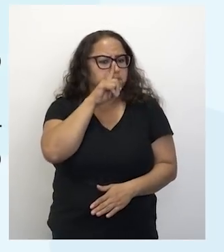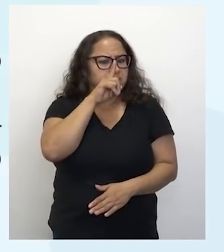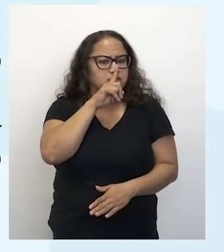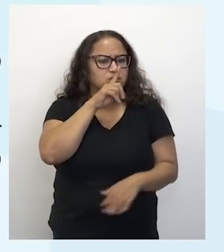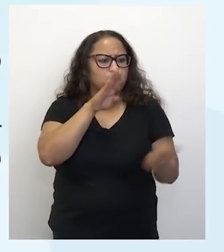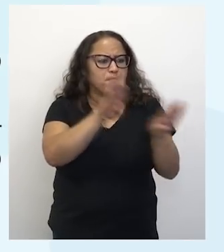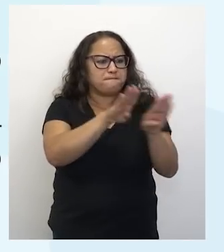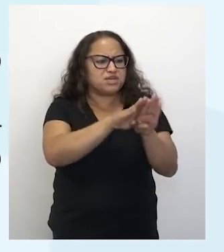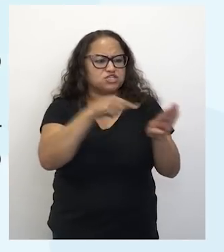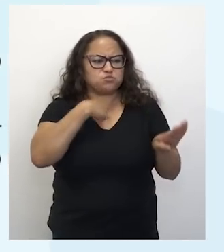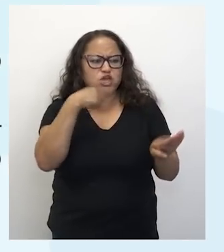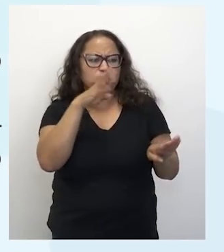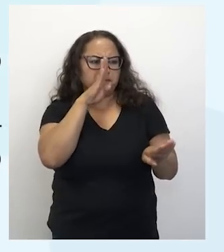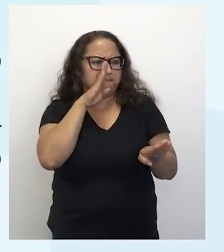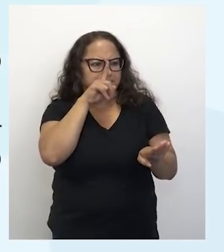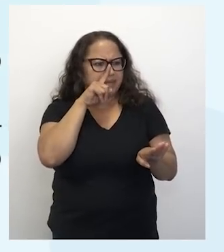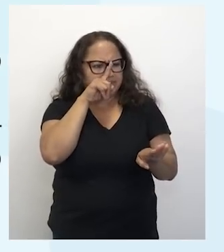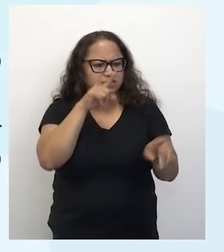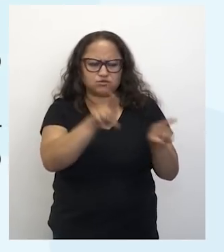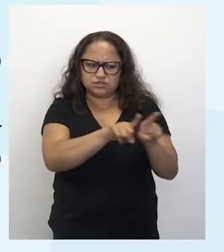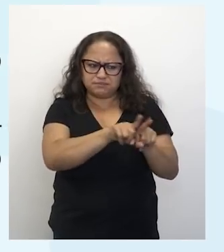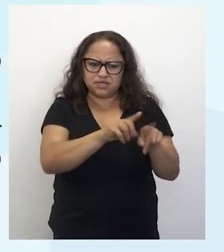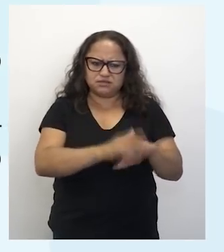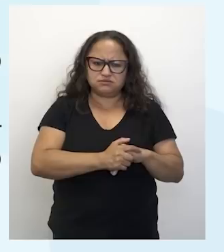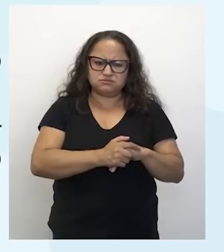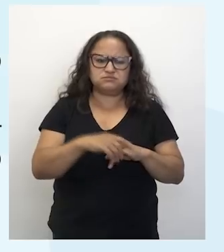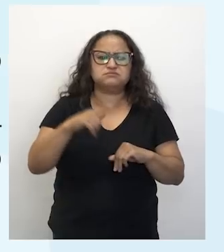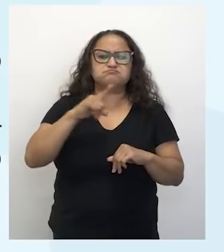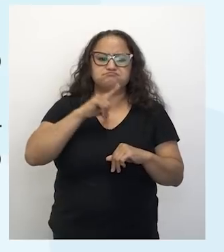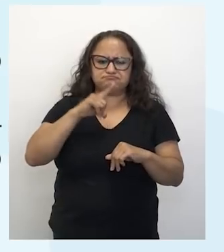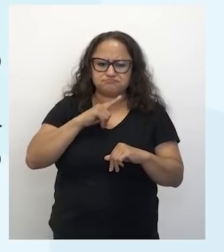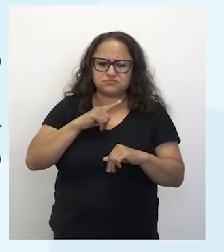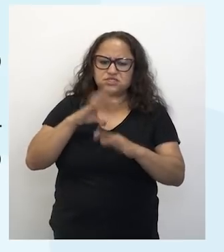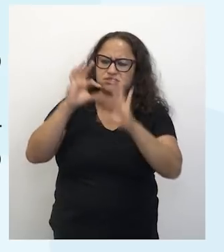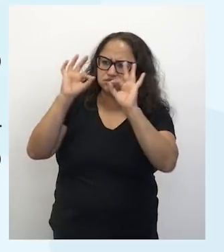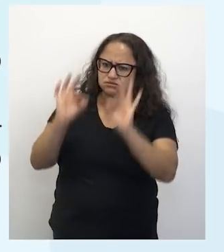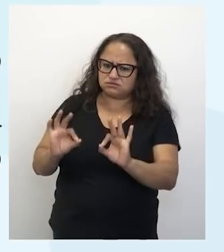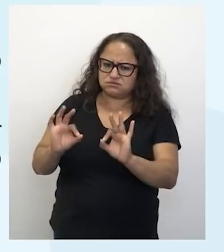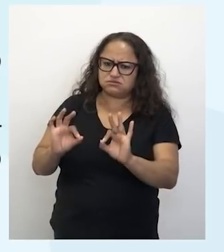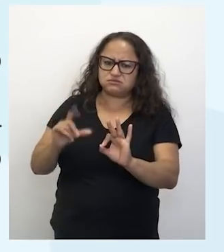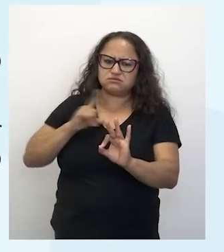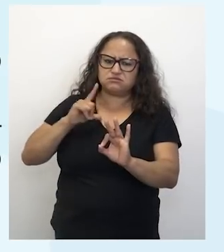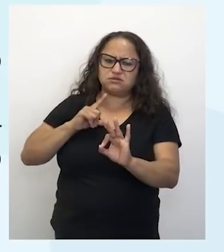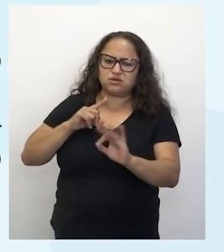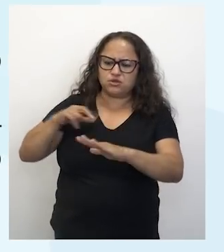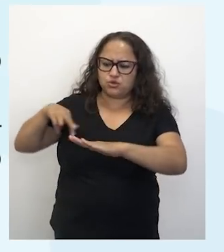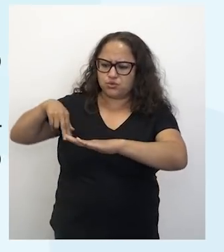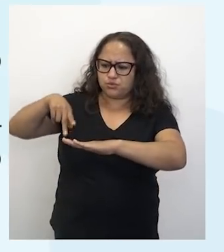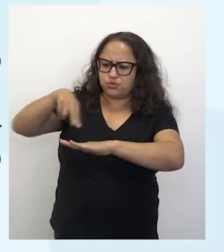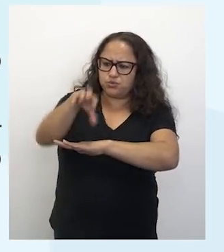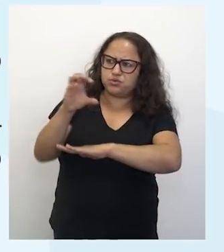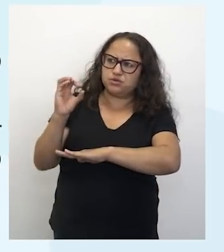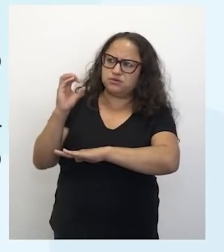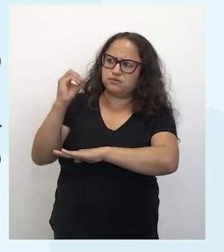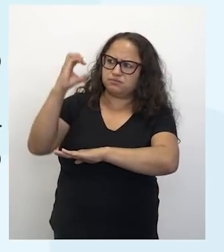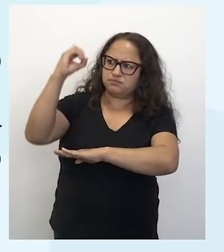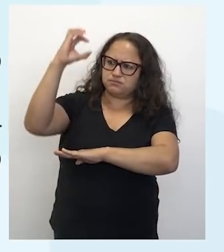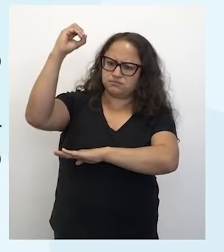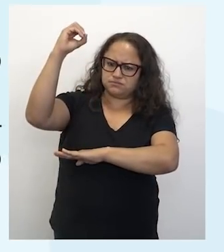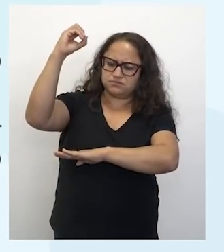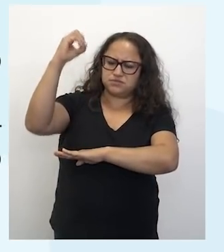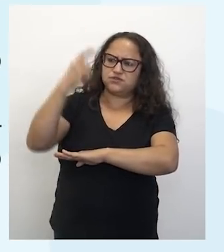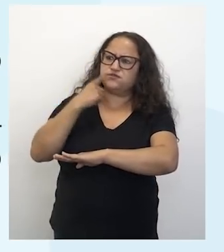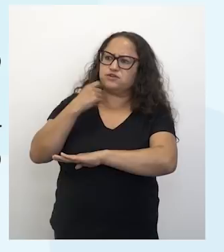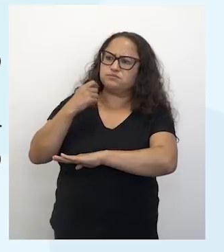também? Existe alguma ocasião em que seria correto atravessar um sinal de trânsito vermelho?